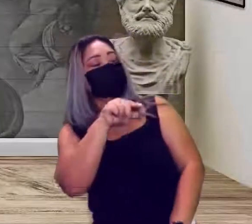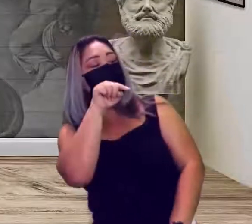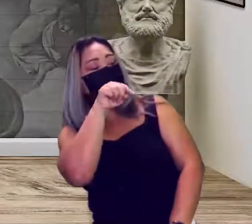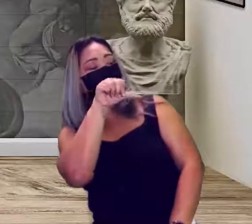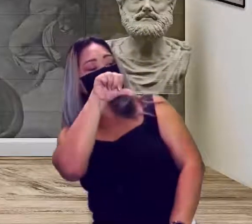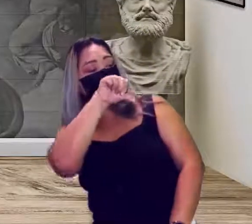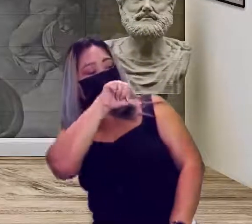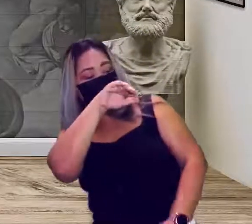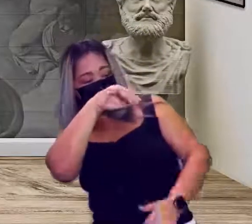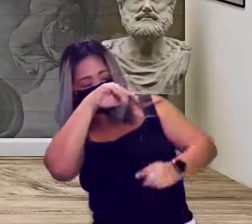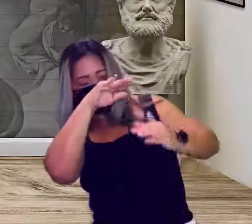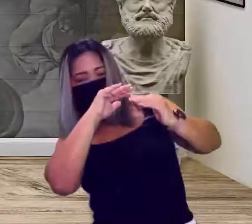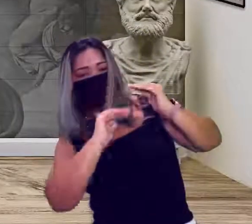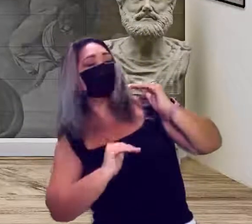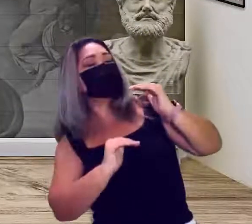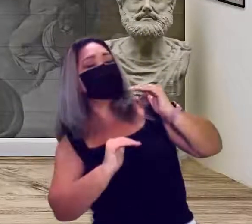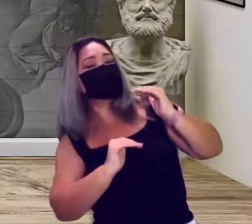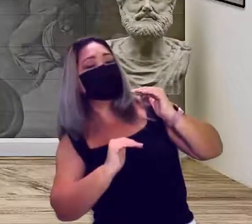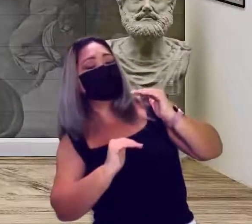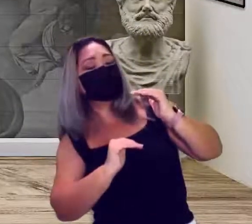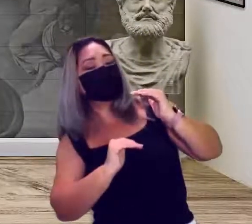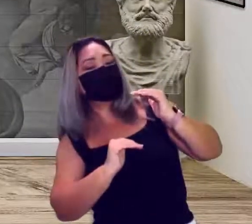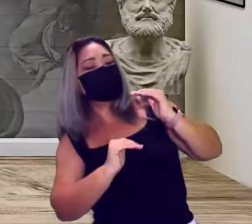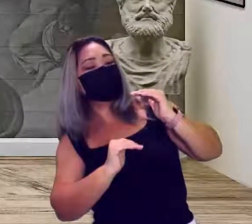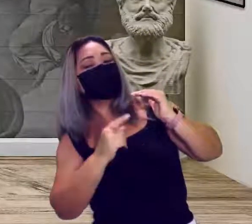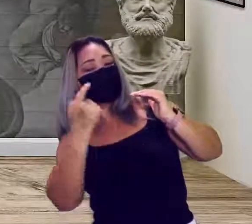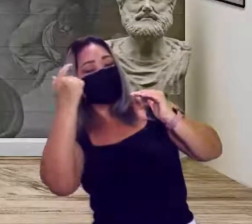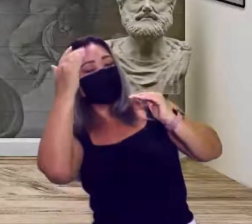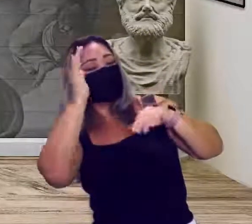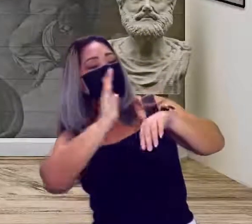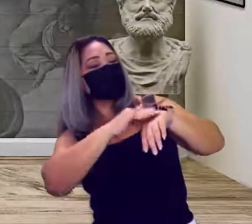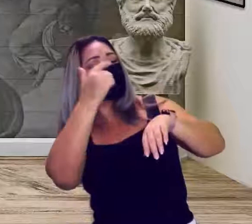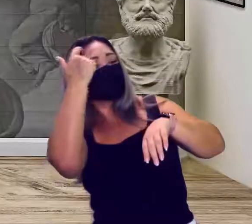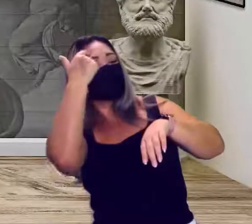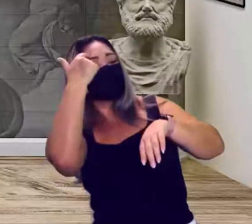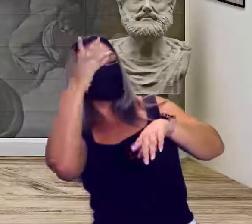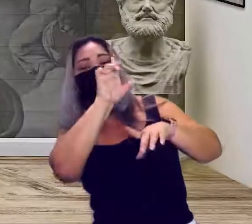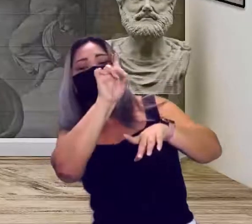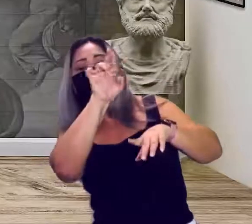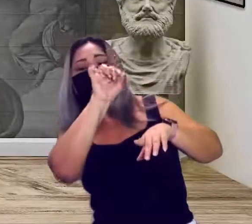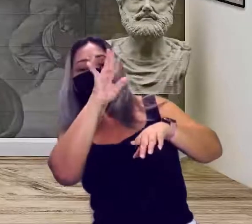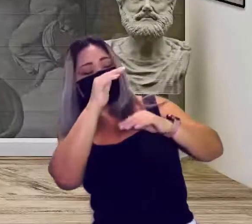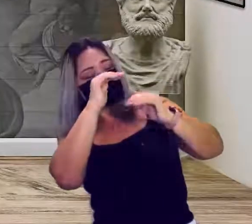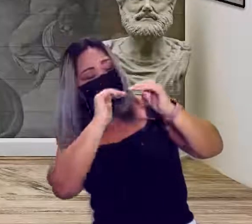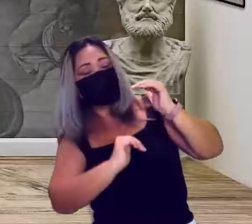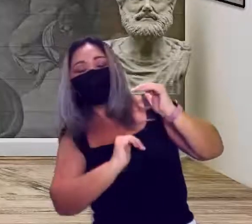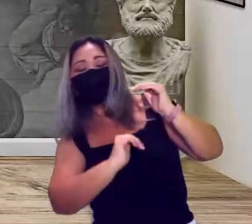inferior, lá embaixo. Então essa é a ideia, né, os deuses inferiores.